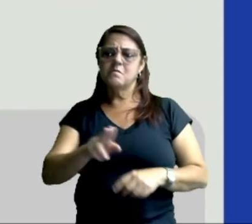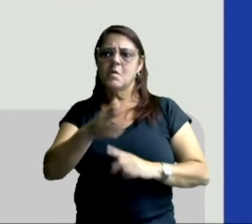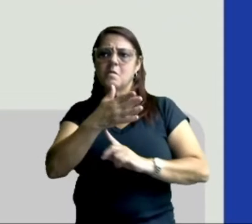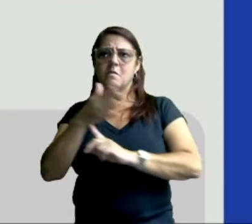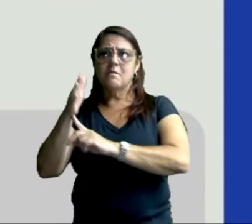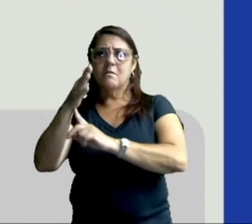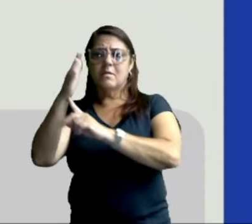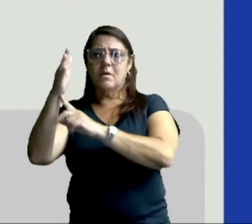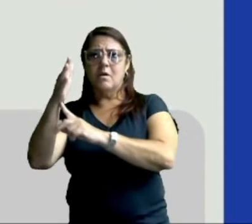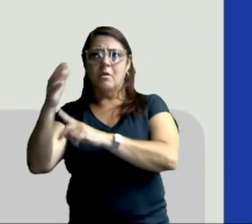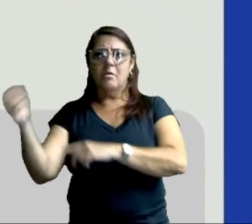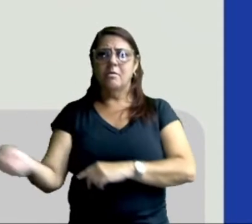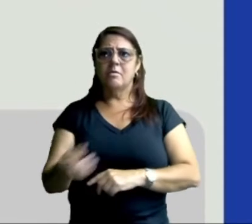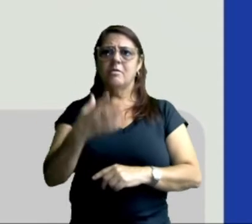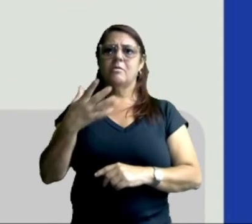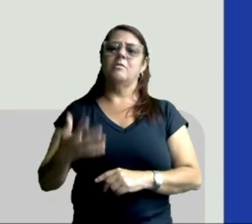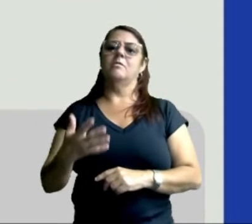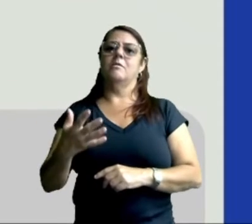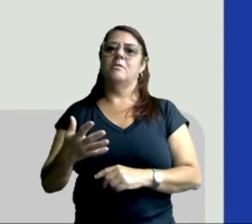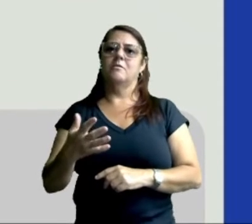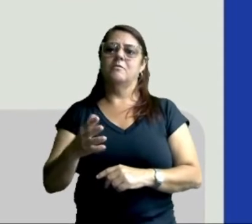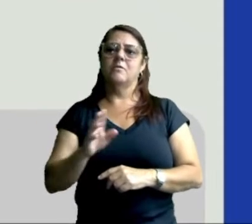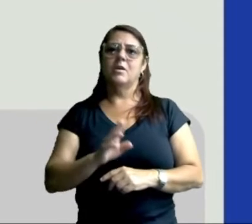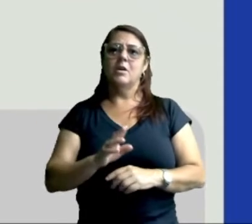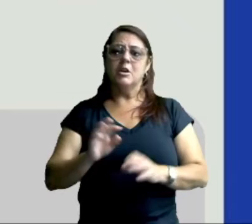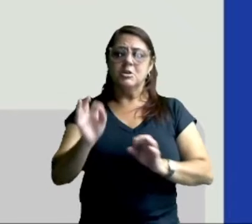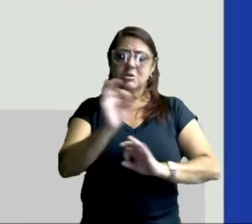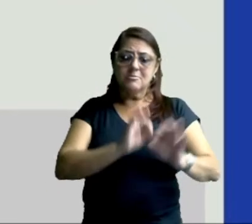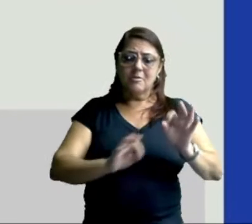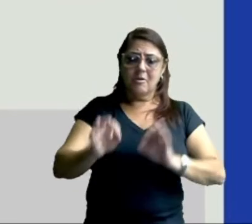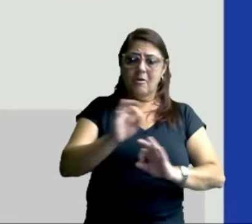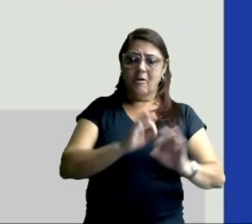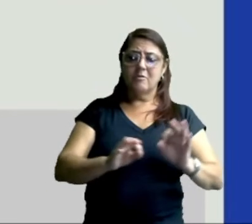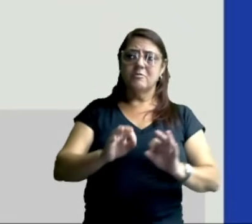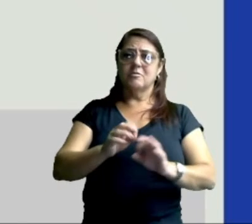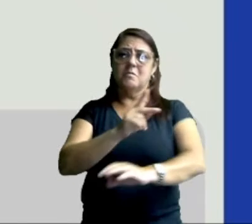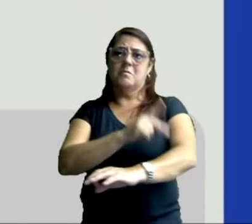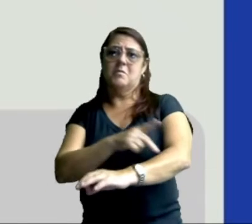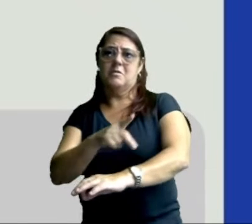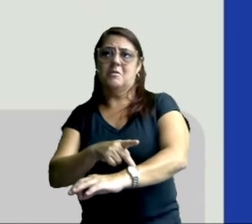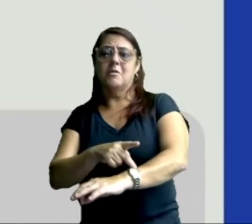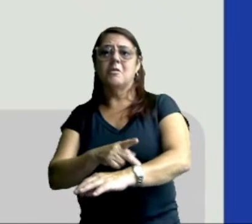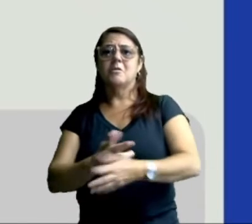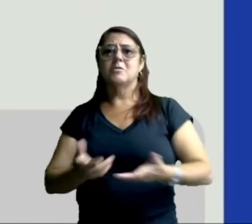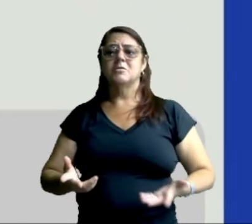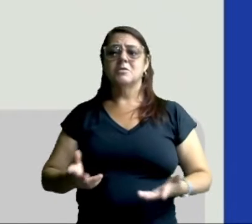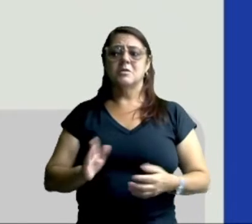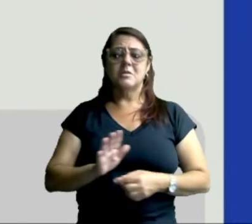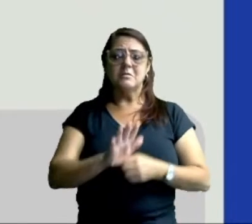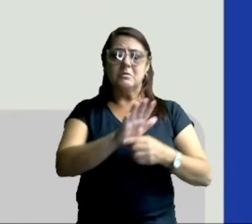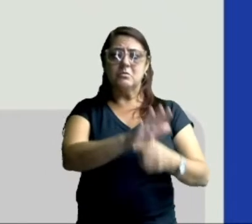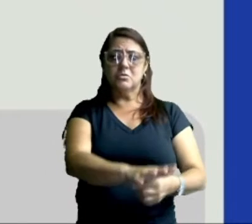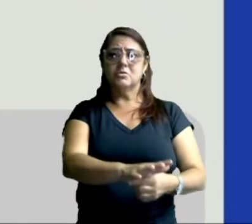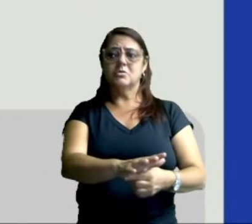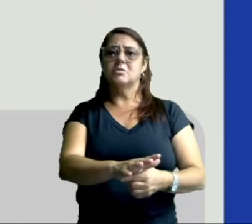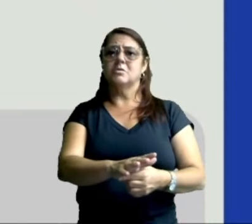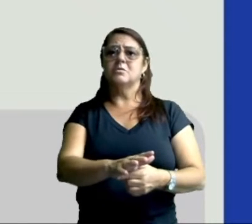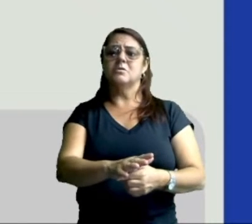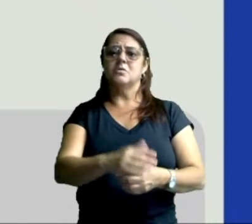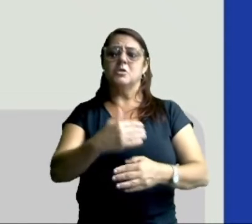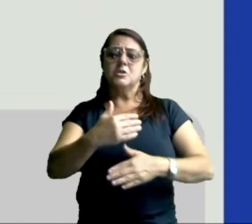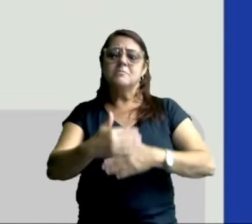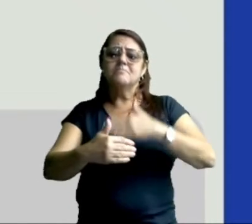eu crio uma nova ferramenta, uma nova estratégia pedagógica, né, que vai estar auxiliando dentro do processo